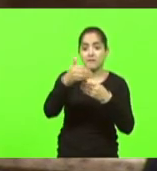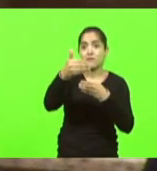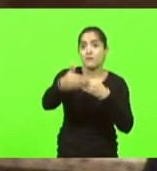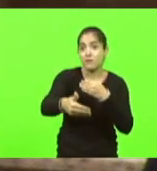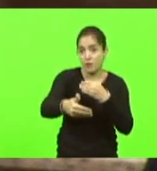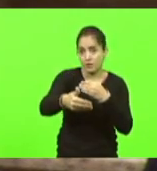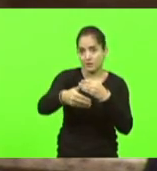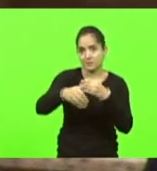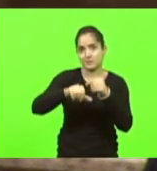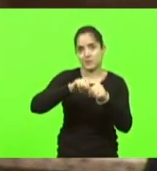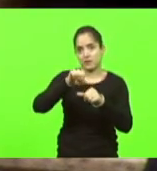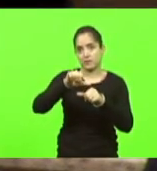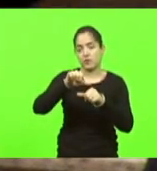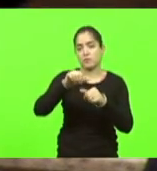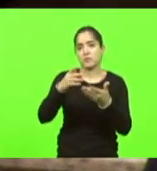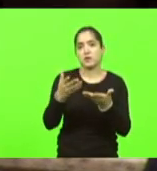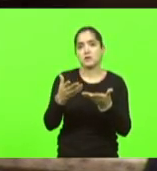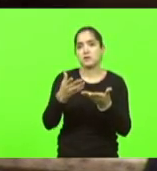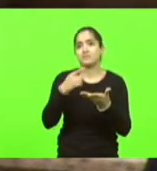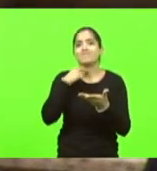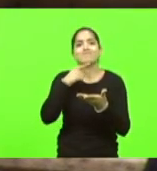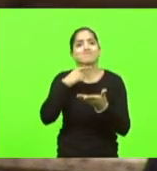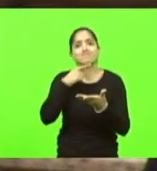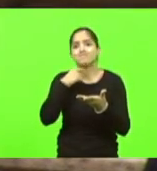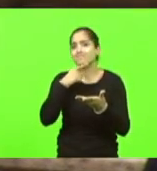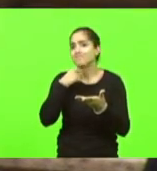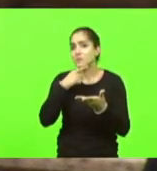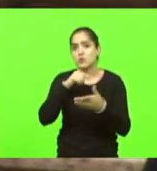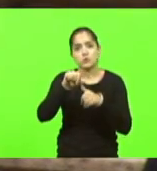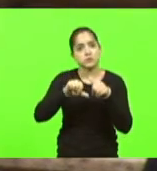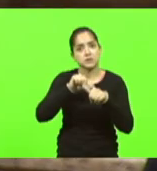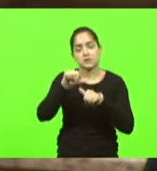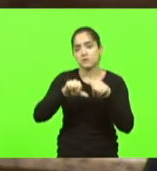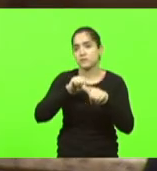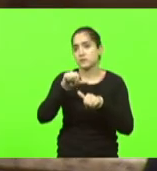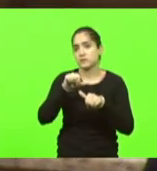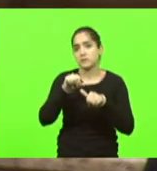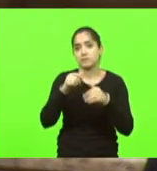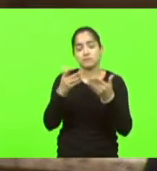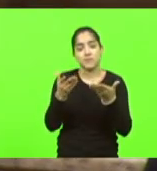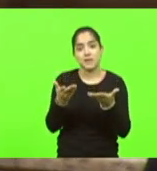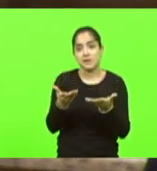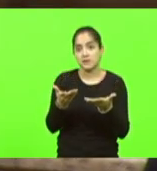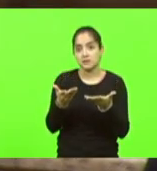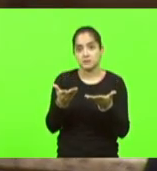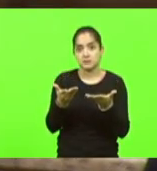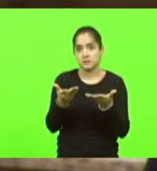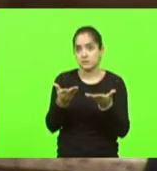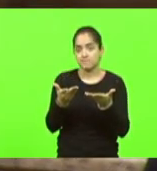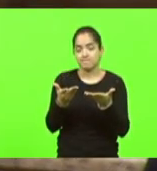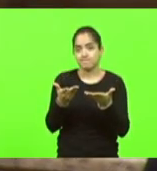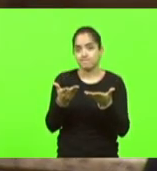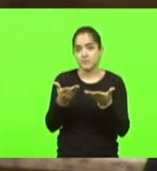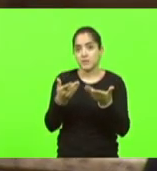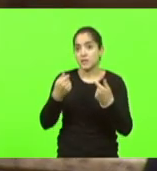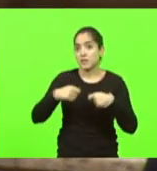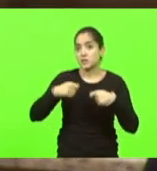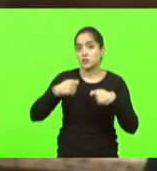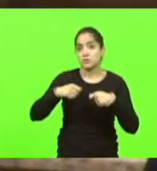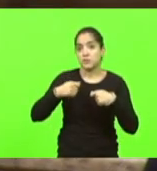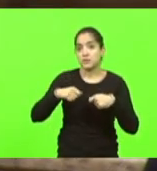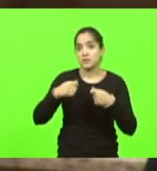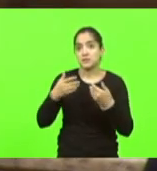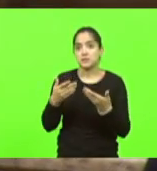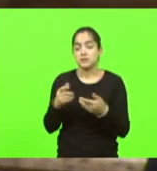reforma da Previdência porque senão não tem reforma da Previdência a gente é esse é esse o princípio que a gente tem que ter aqui